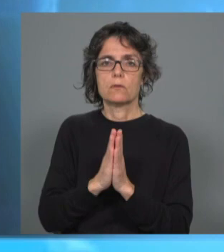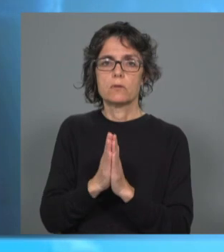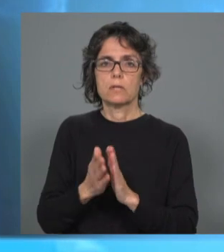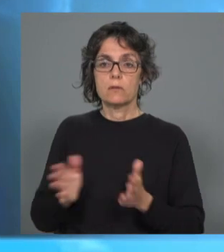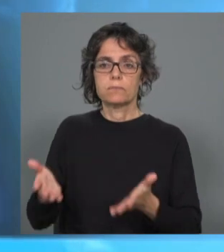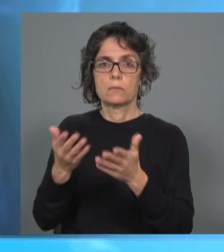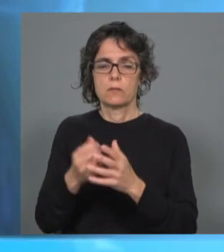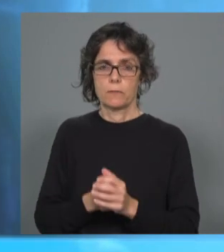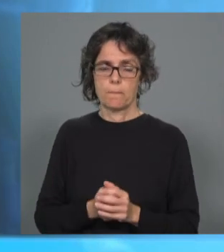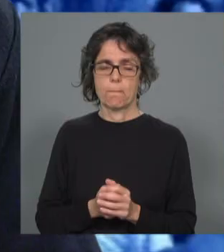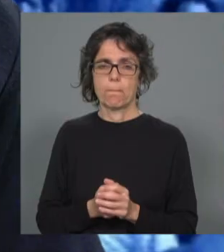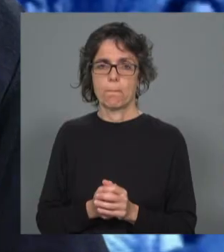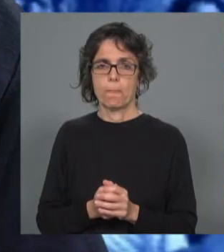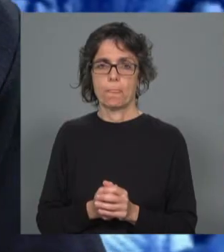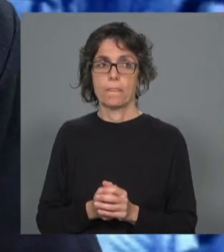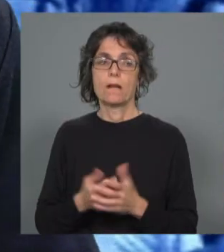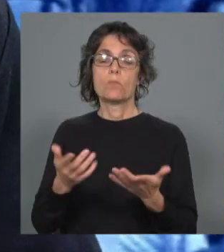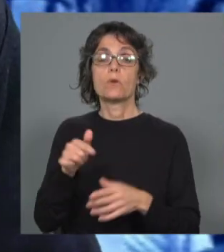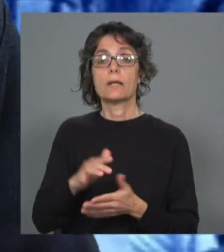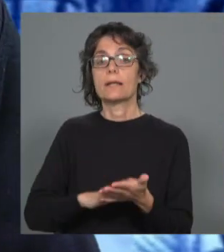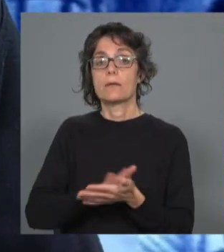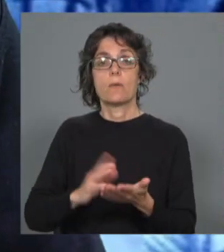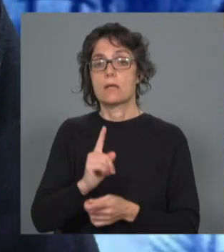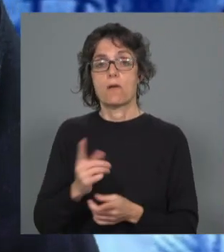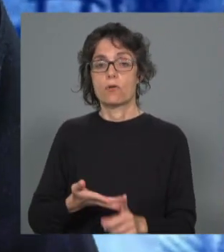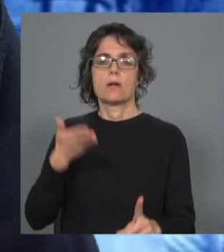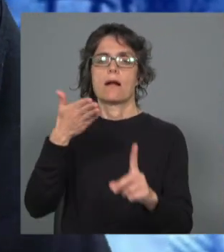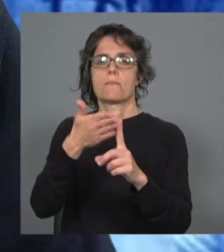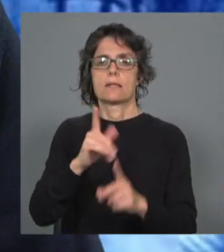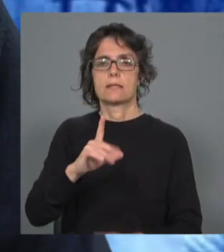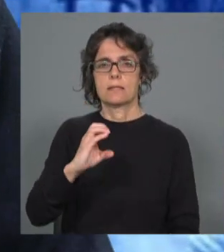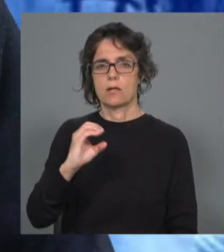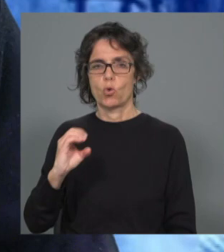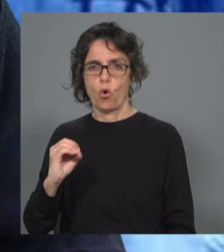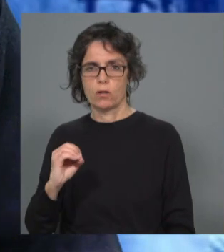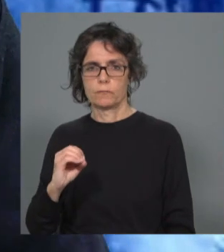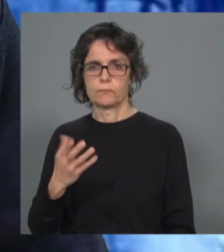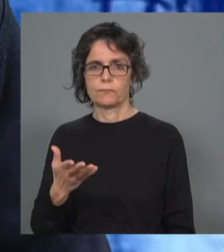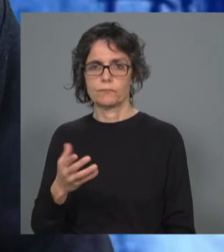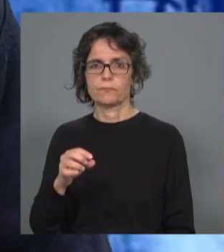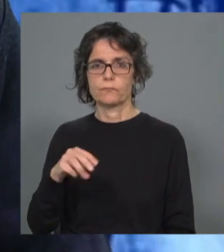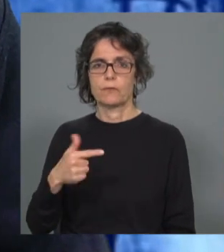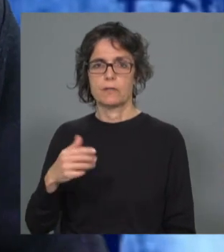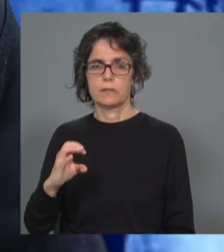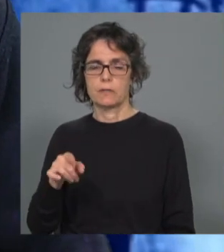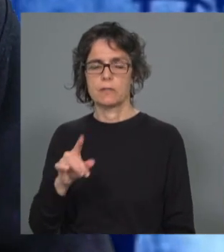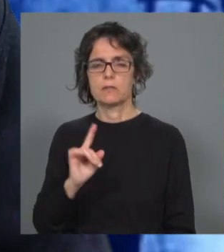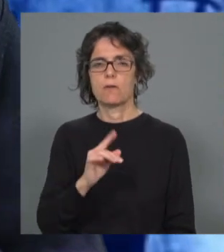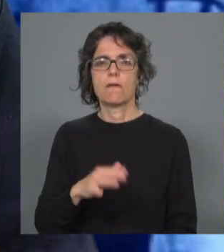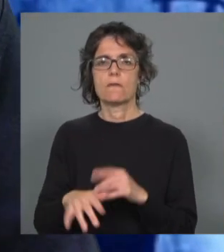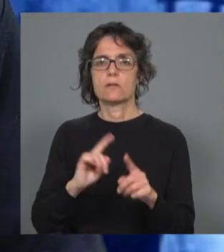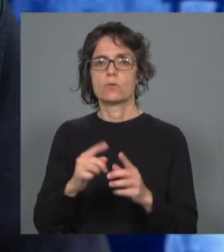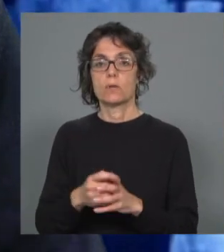sua participação. É missão fundamental da LOC-MTC formar